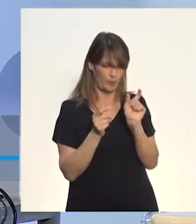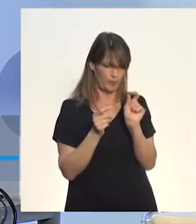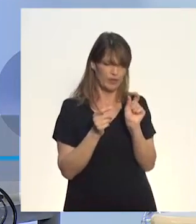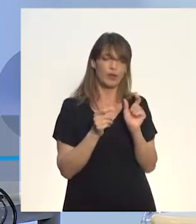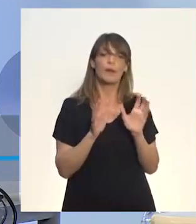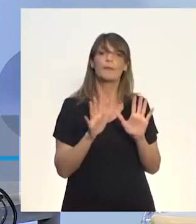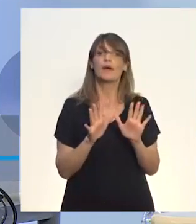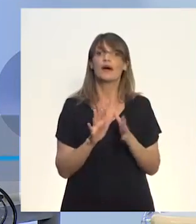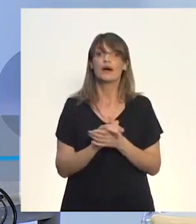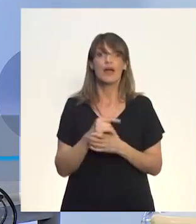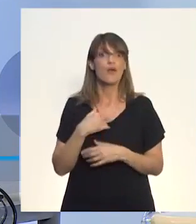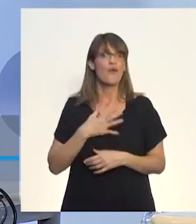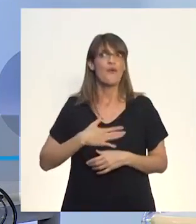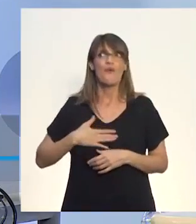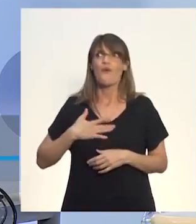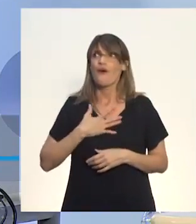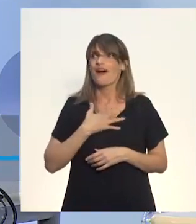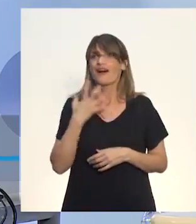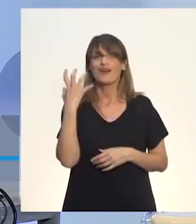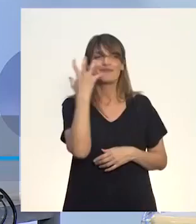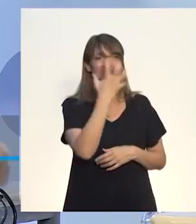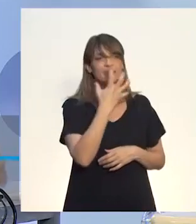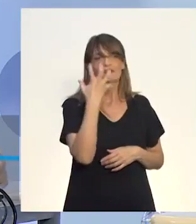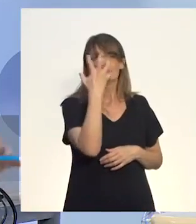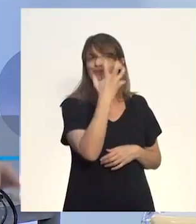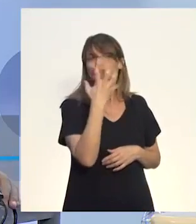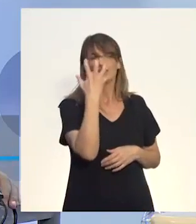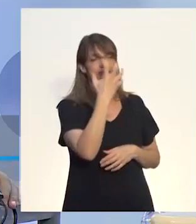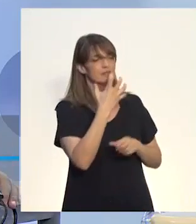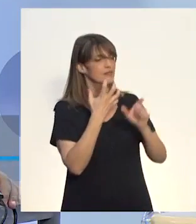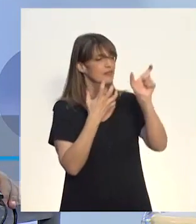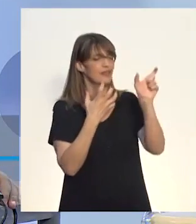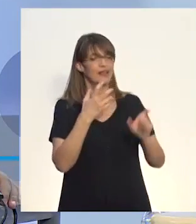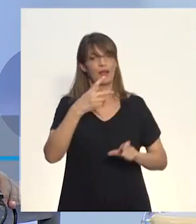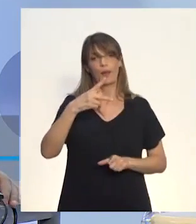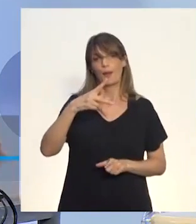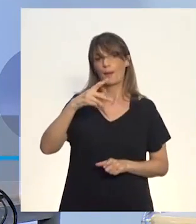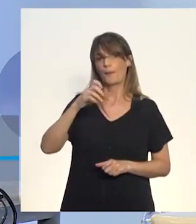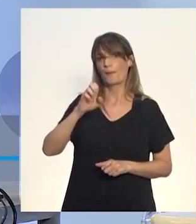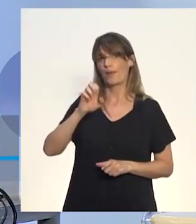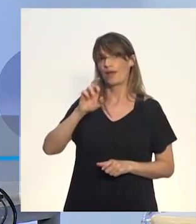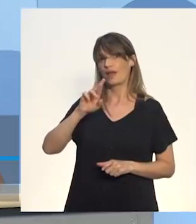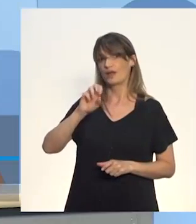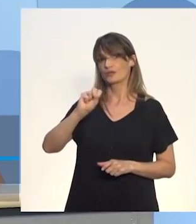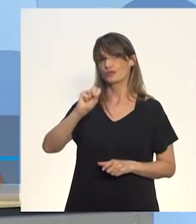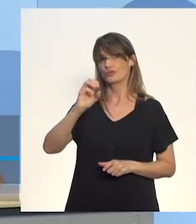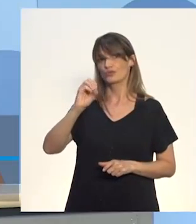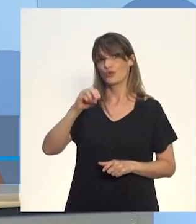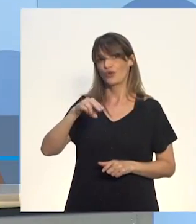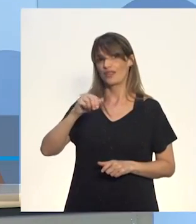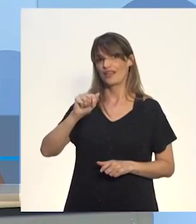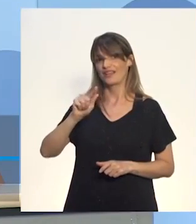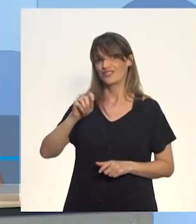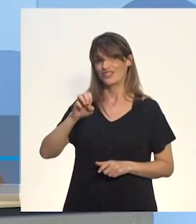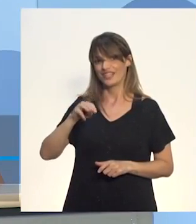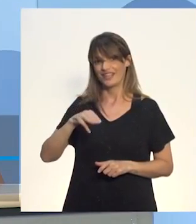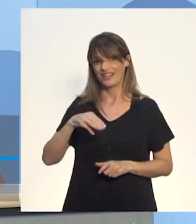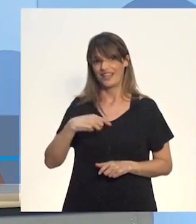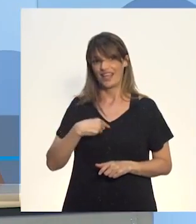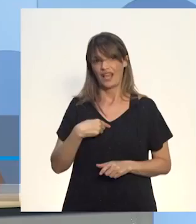primeiros livros que eu li na vida e eu me apaixonei assim perdidamente por Jean Valjean. Foi um amor platônico que